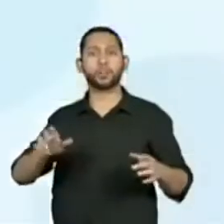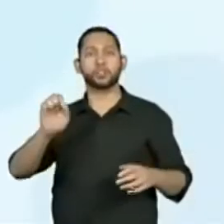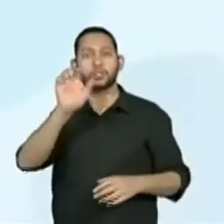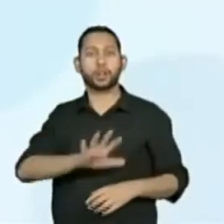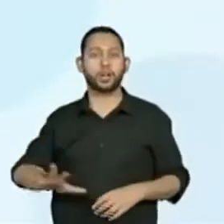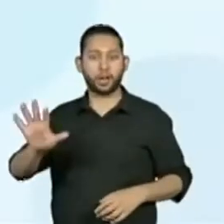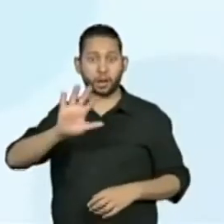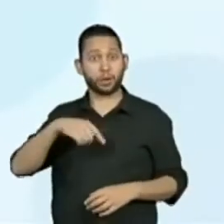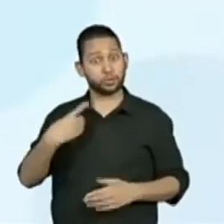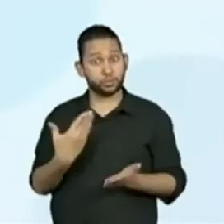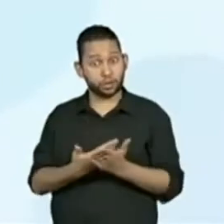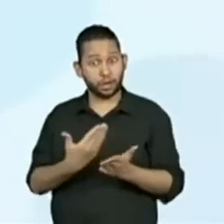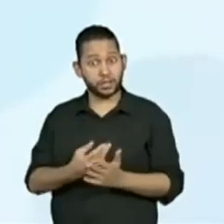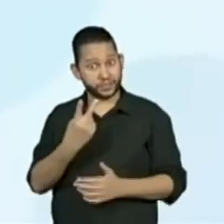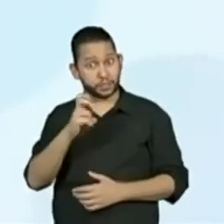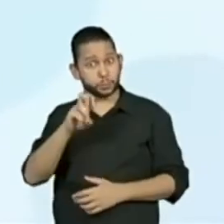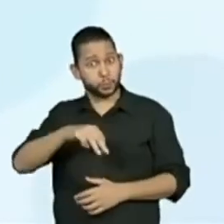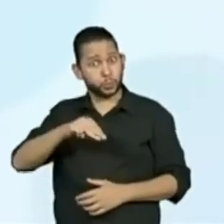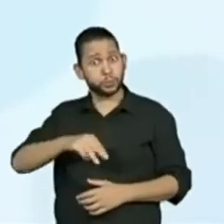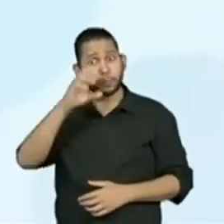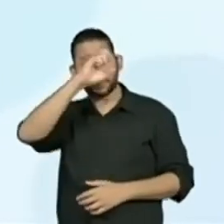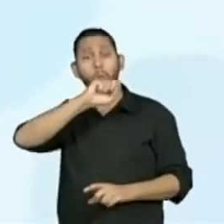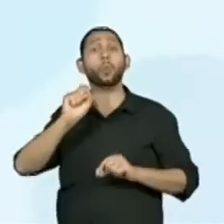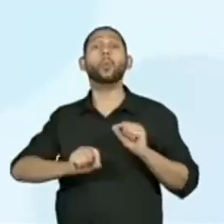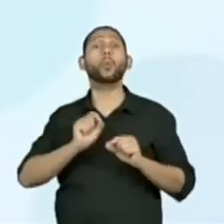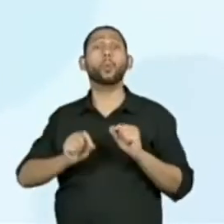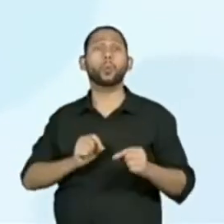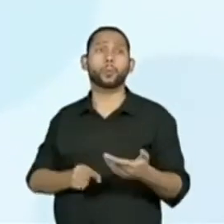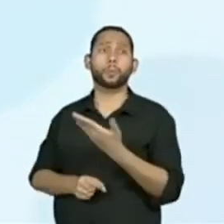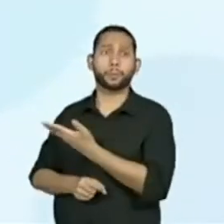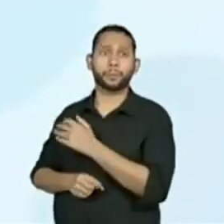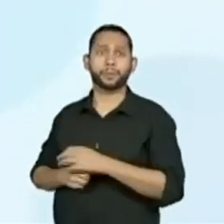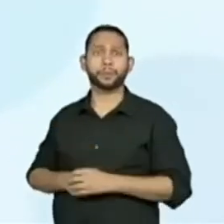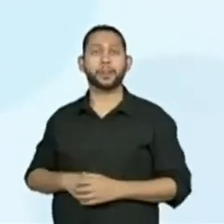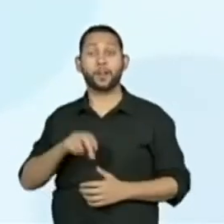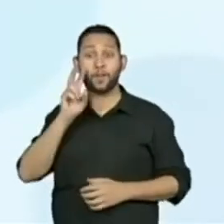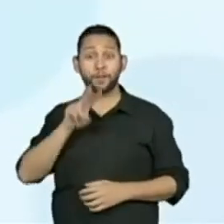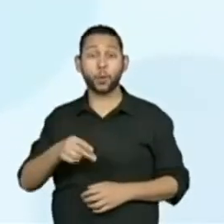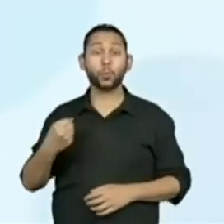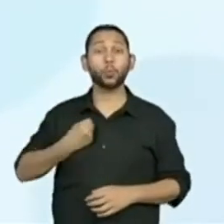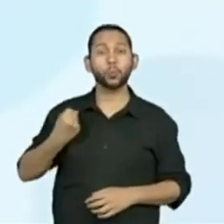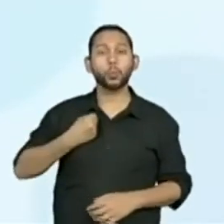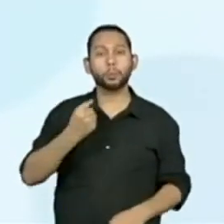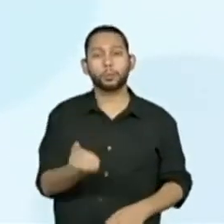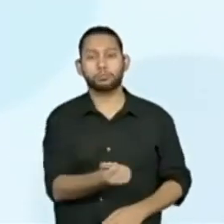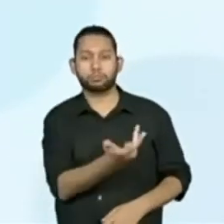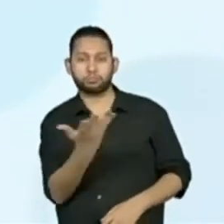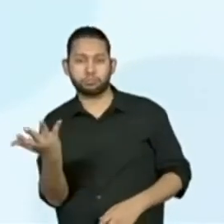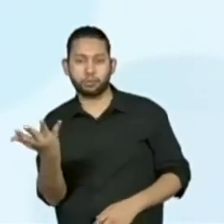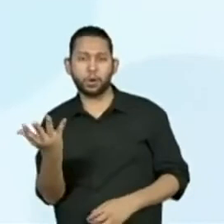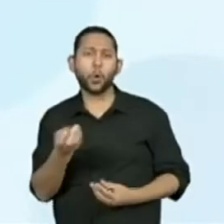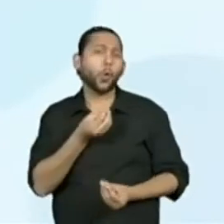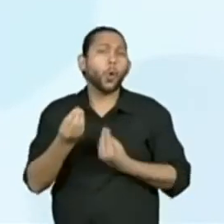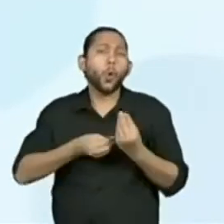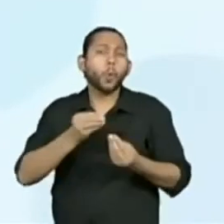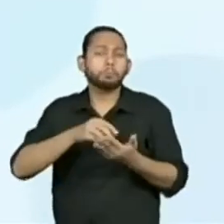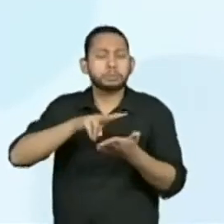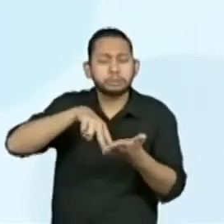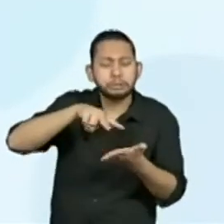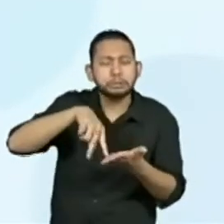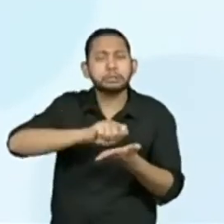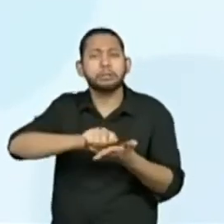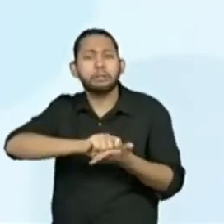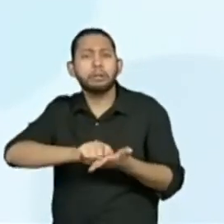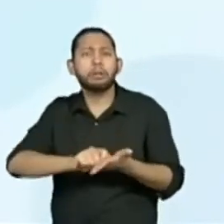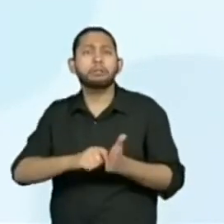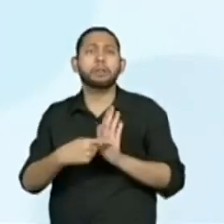em 25 minutos. O que será que aprendemos hoje? Hoje realizamos a leitura e a escrita de números naturais,